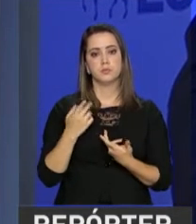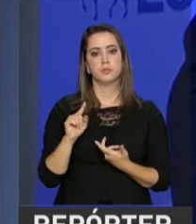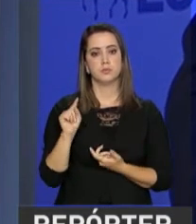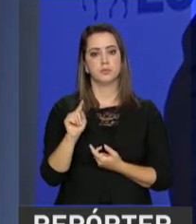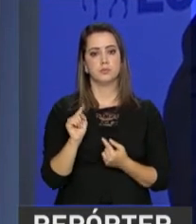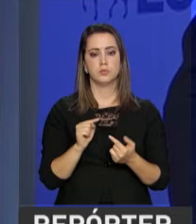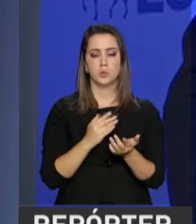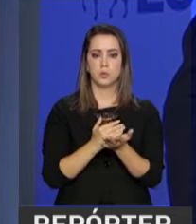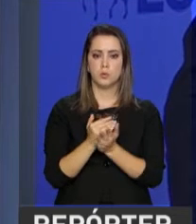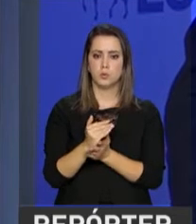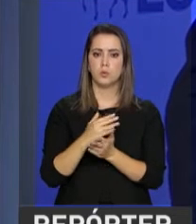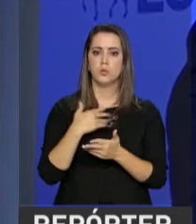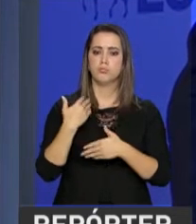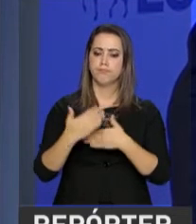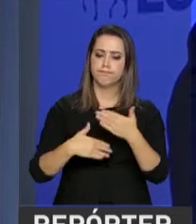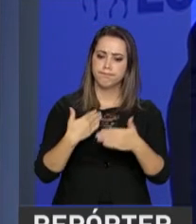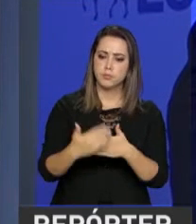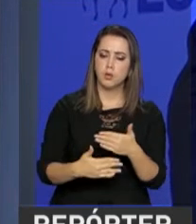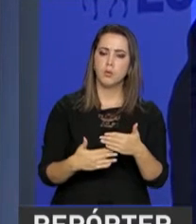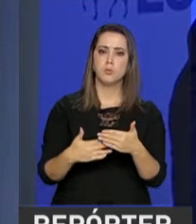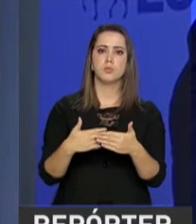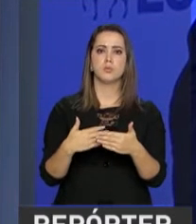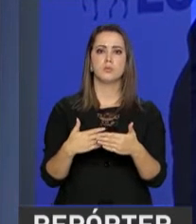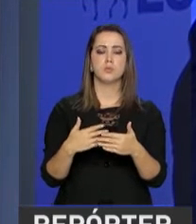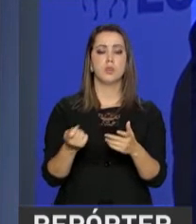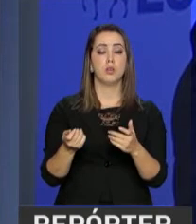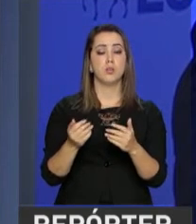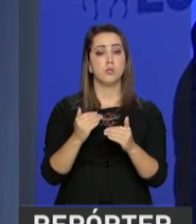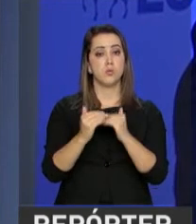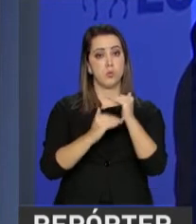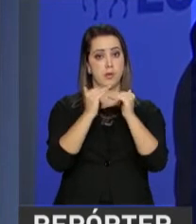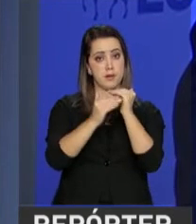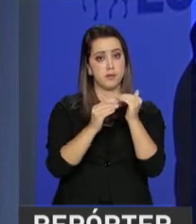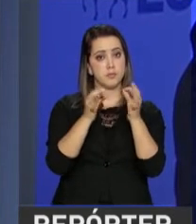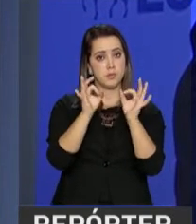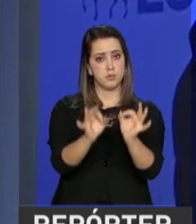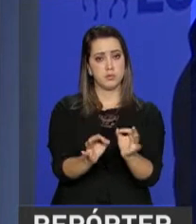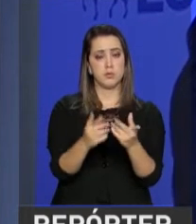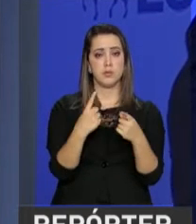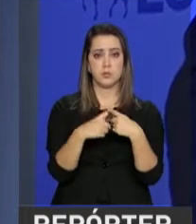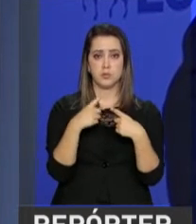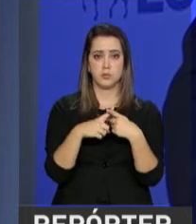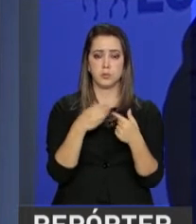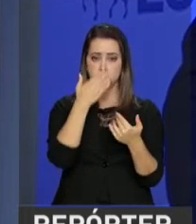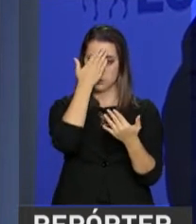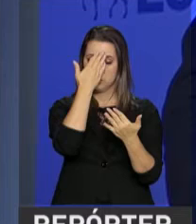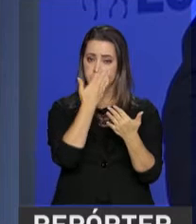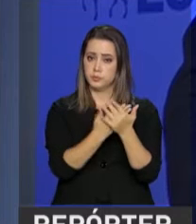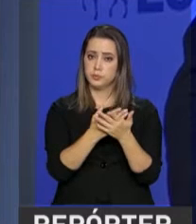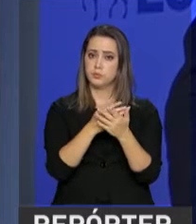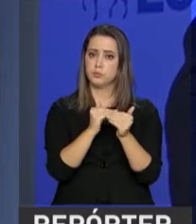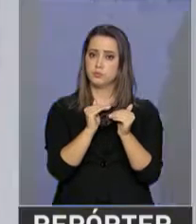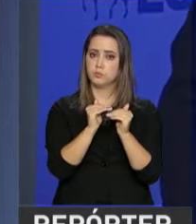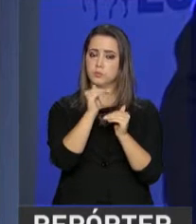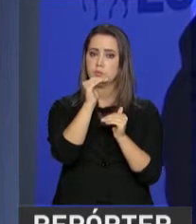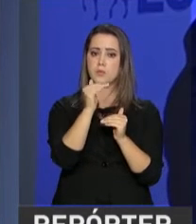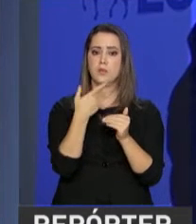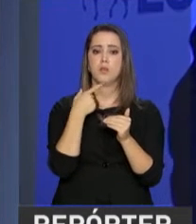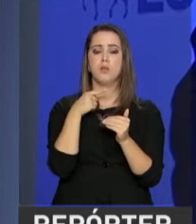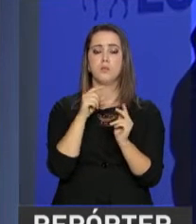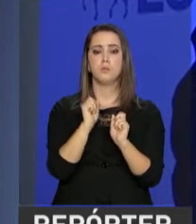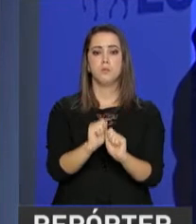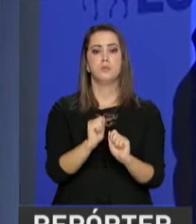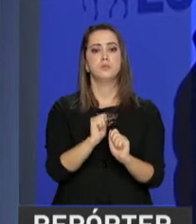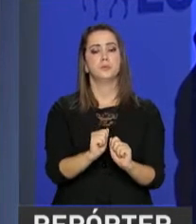início de um ciclo virtuoso porque é a a confiança aumentará isso vai